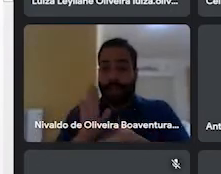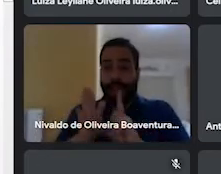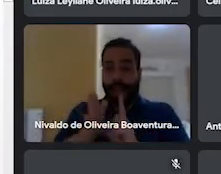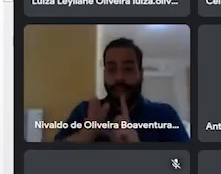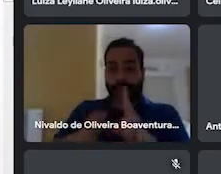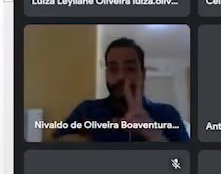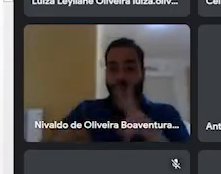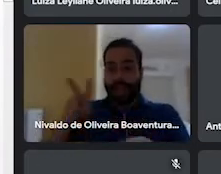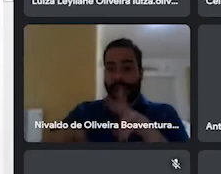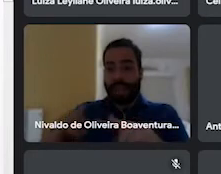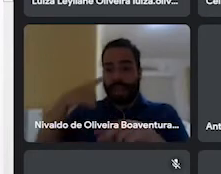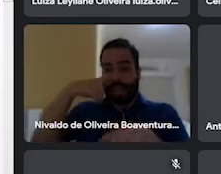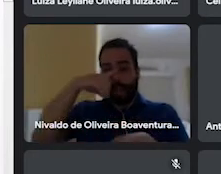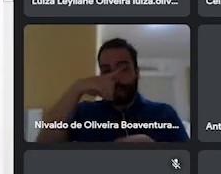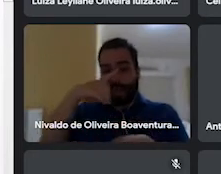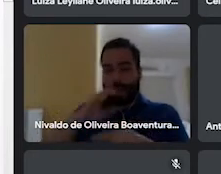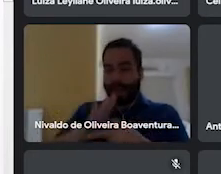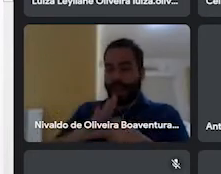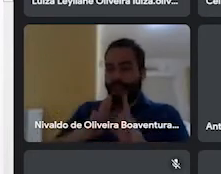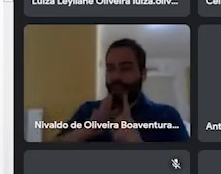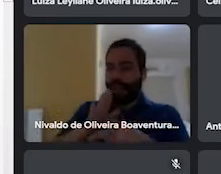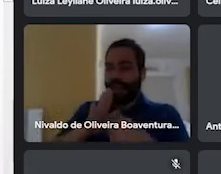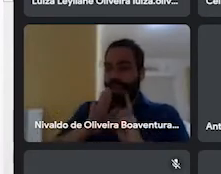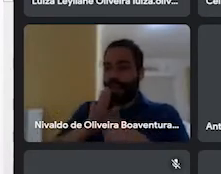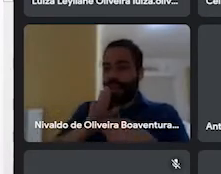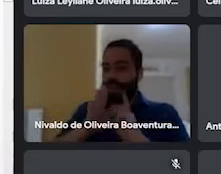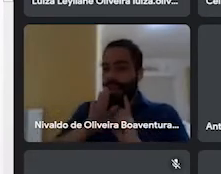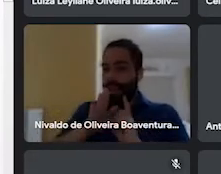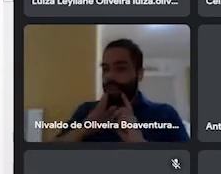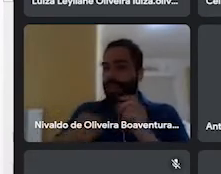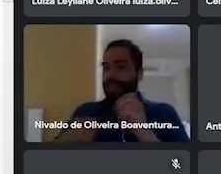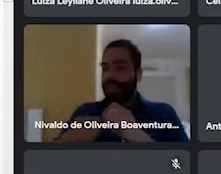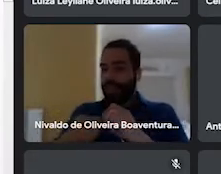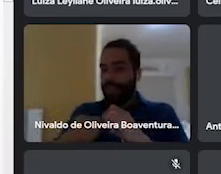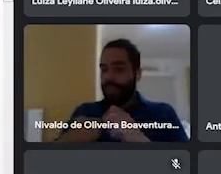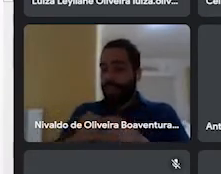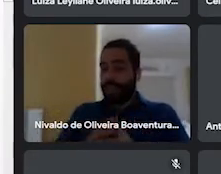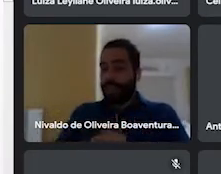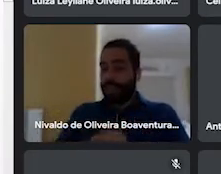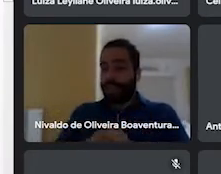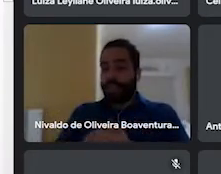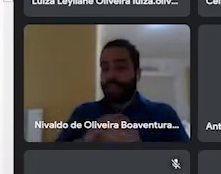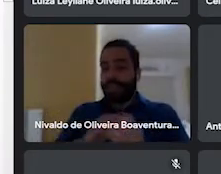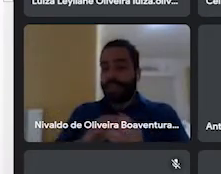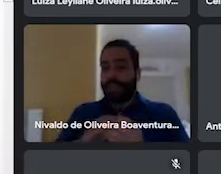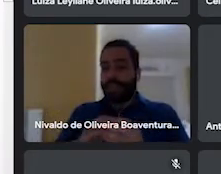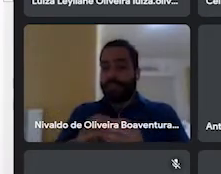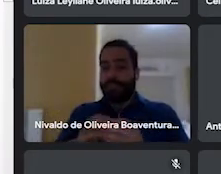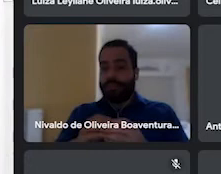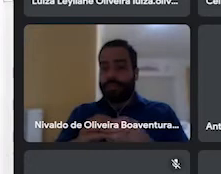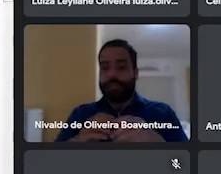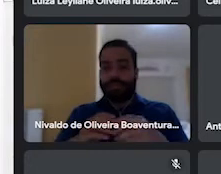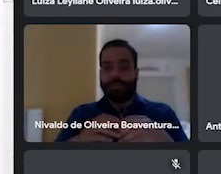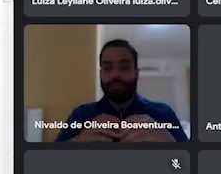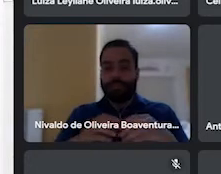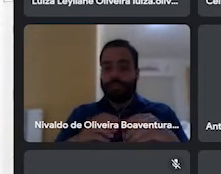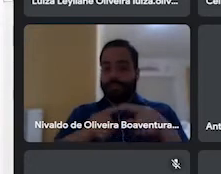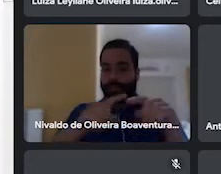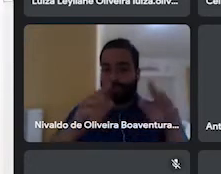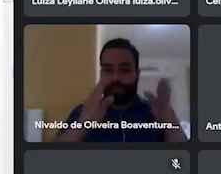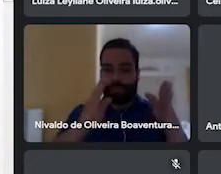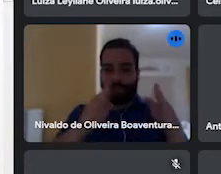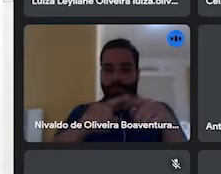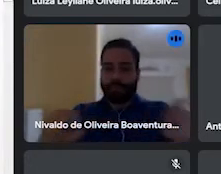faço bem antes, lá, a hora que eu pego a atividade para fazer, lá no escritório mesmo, junto com a